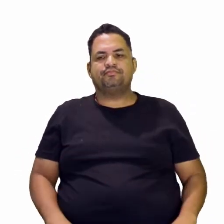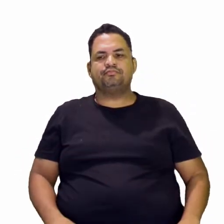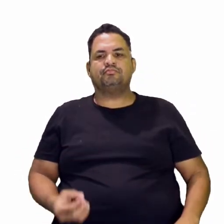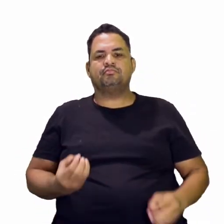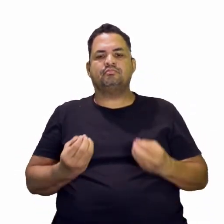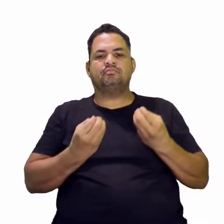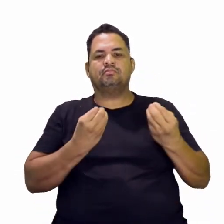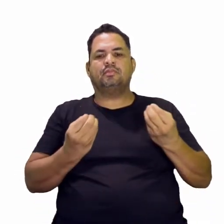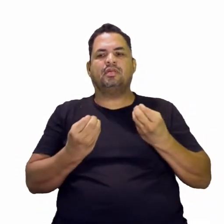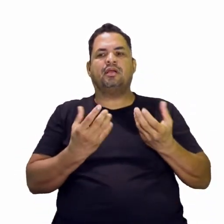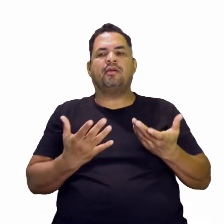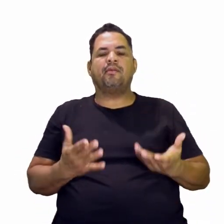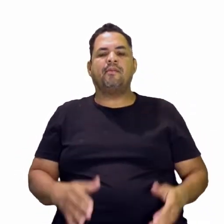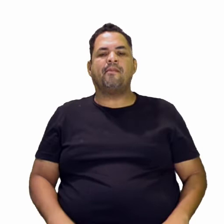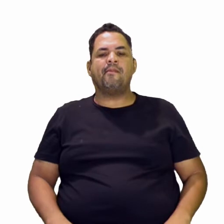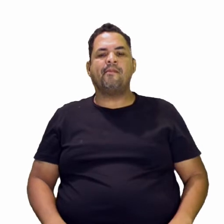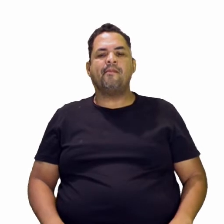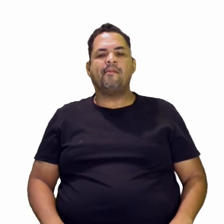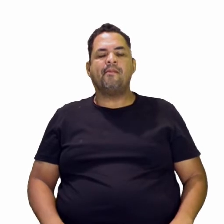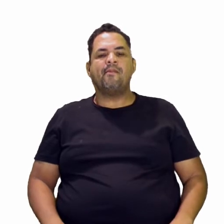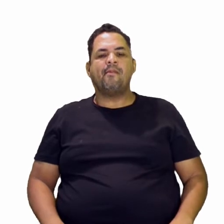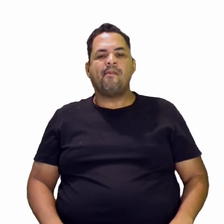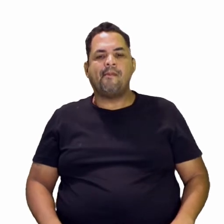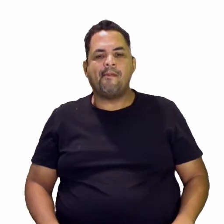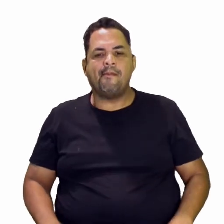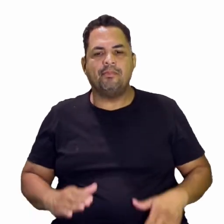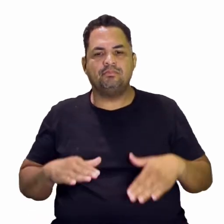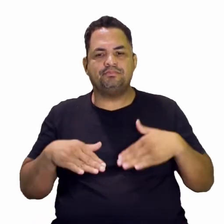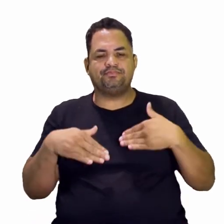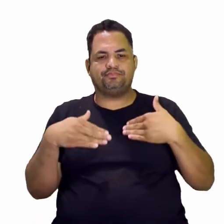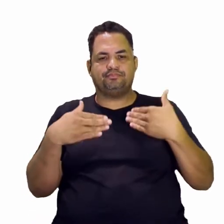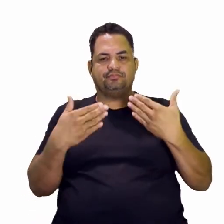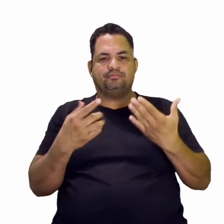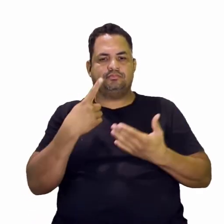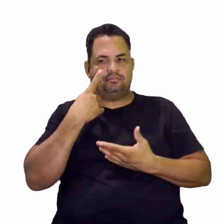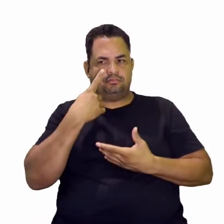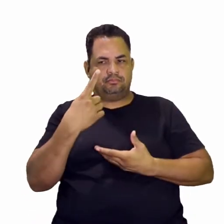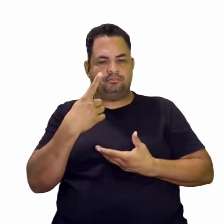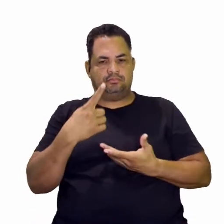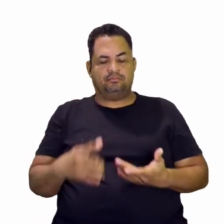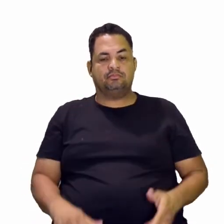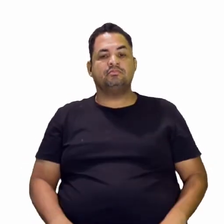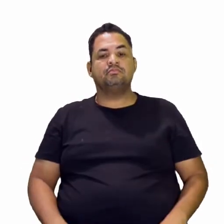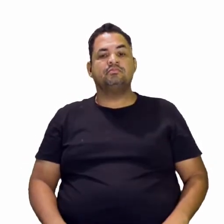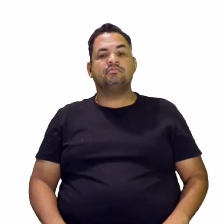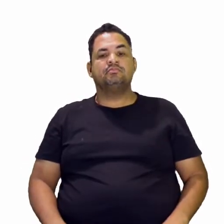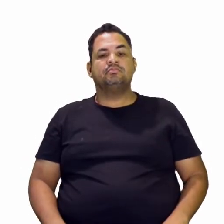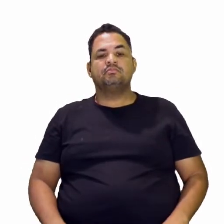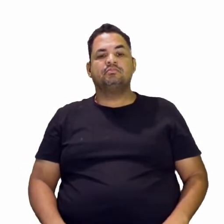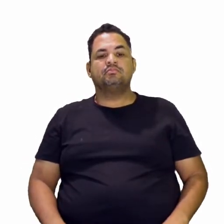Como é que esses lipídios são. Quando eu vi lá a membrana plasmática, eu queria mostrar logo para você,